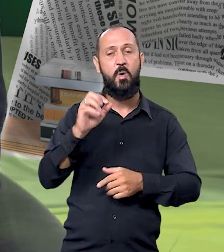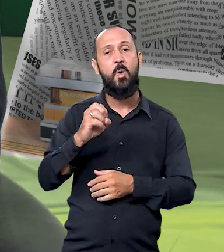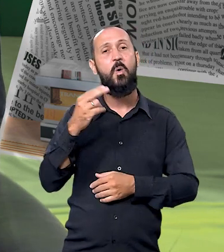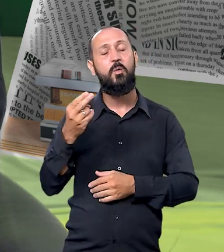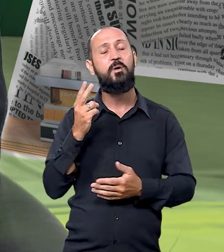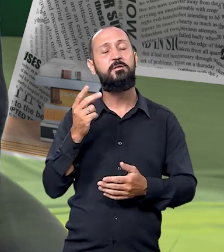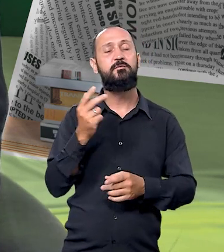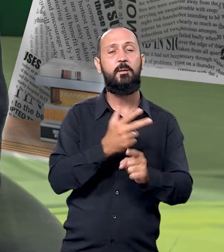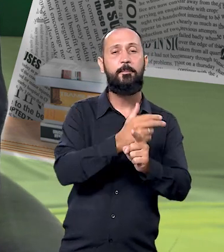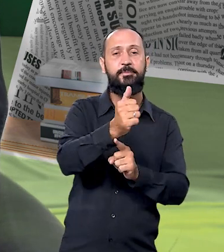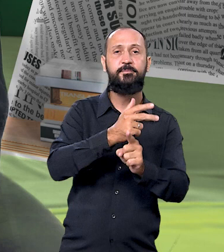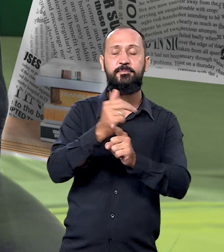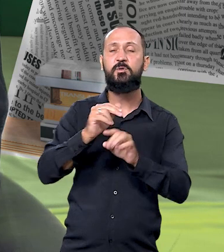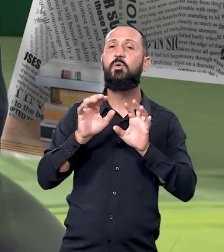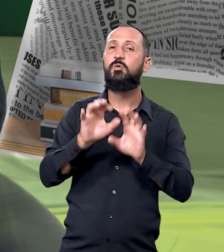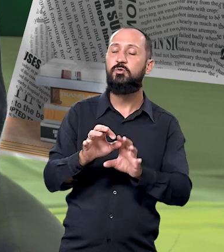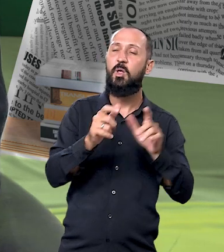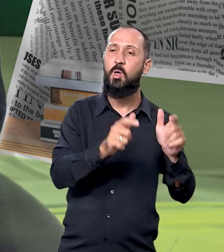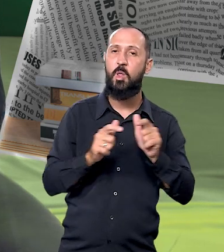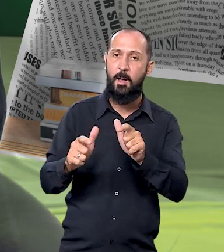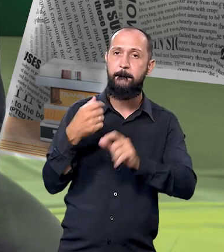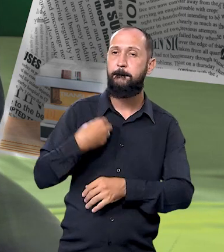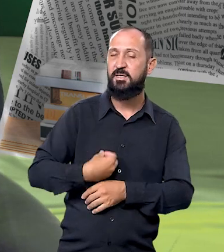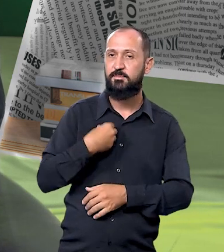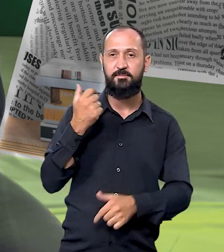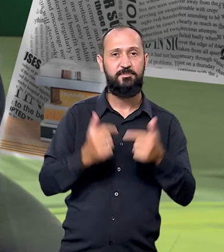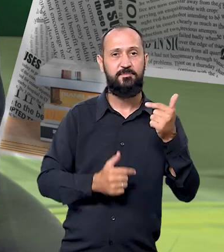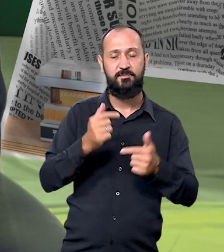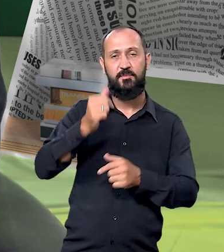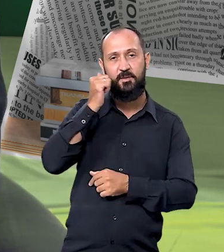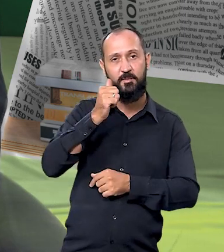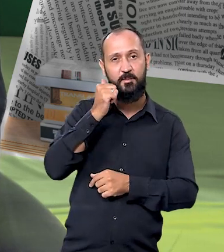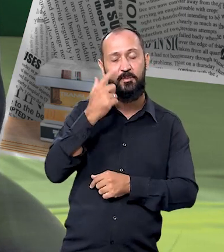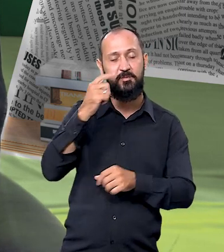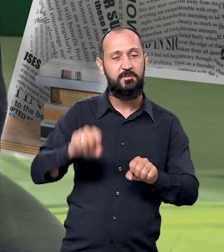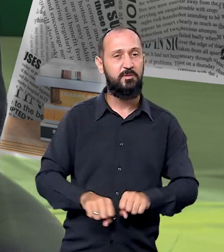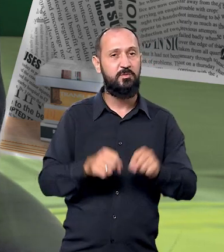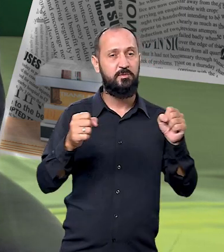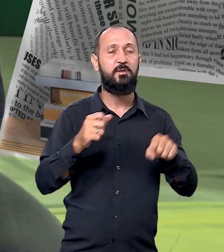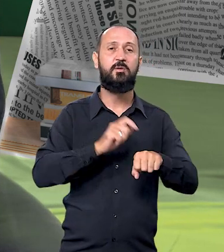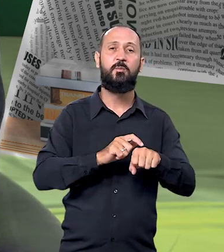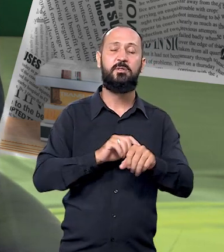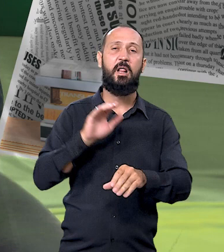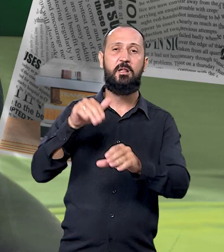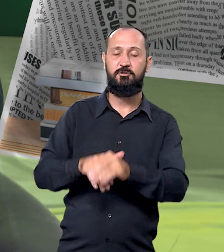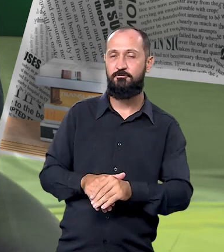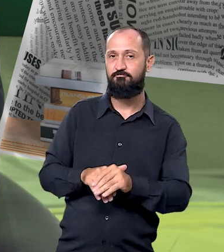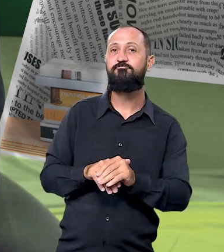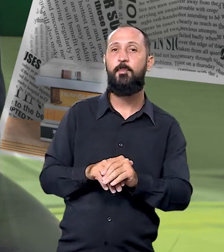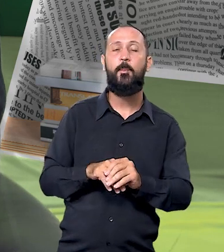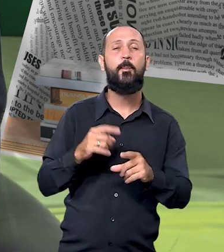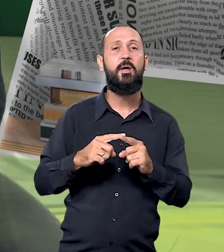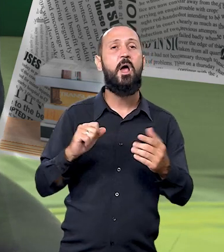política, ou a gente vai conquistar mecanismo de espaço e participação política e as mulheres vão sair destroçadas dos processos